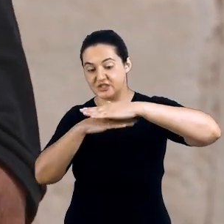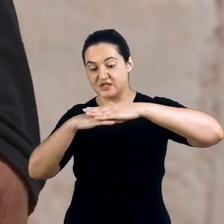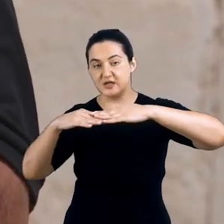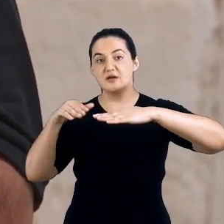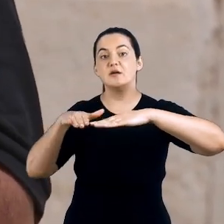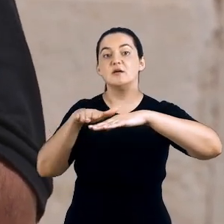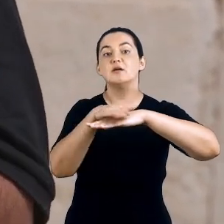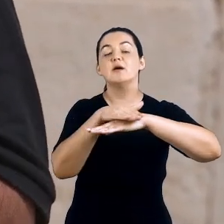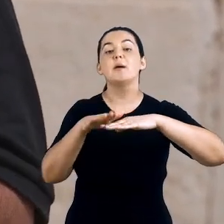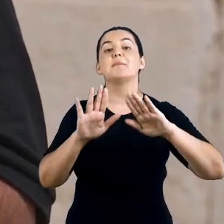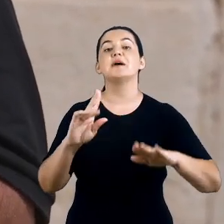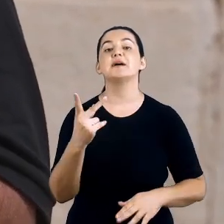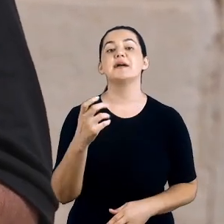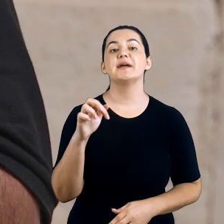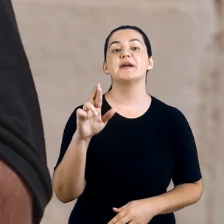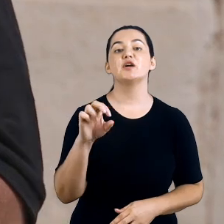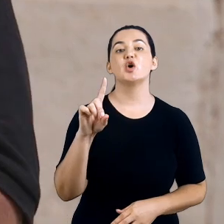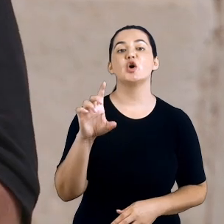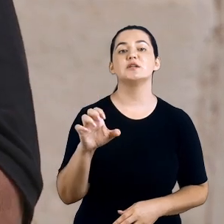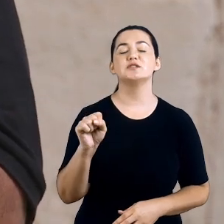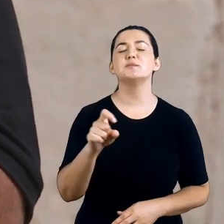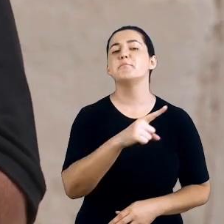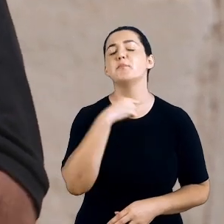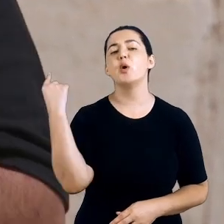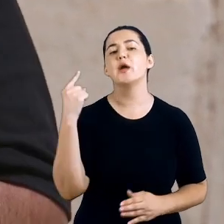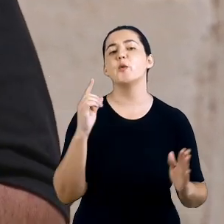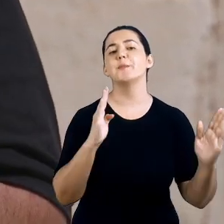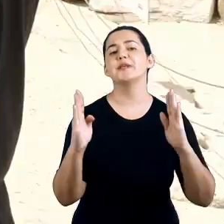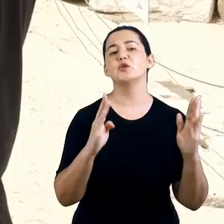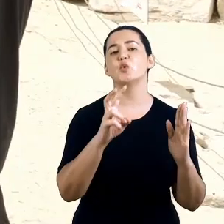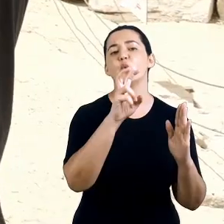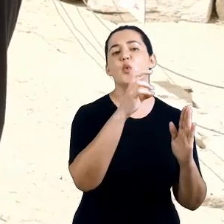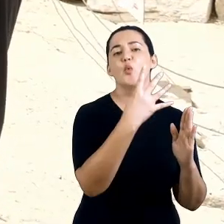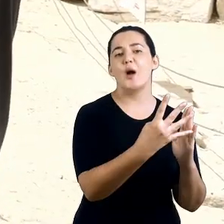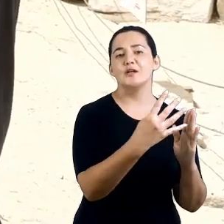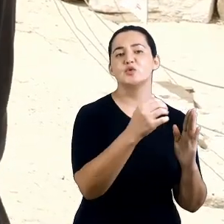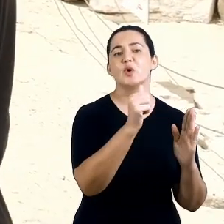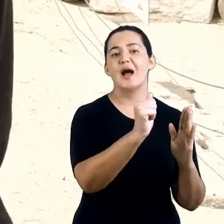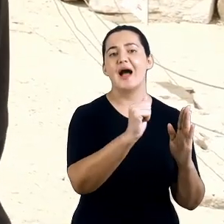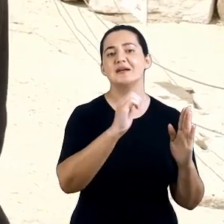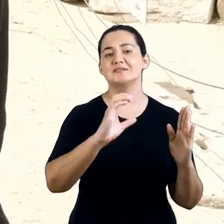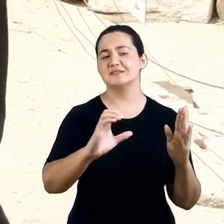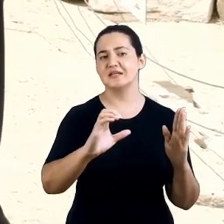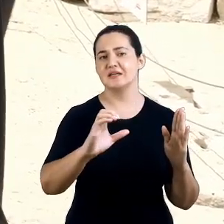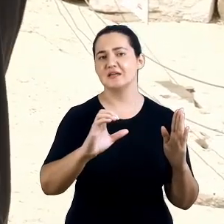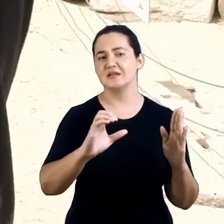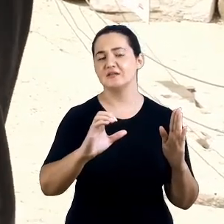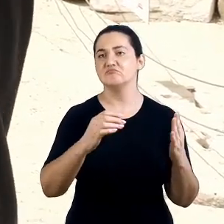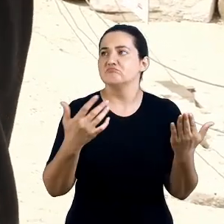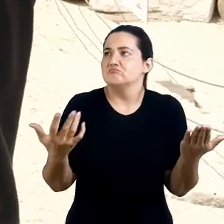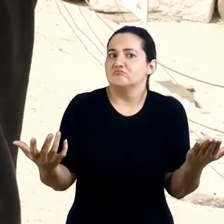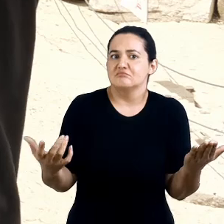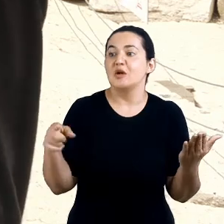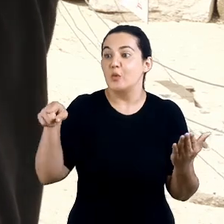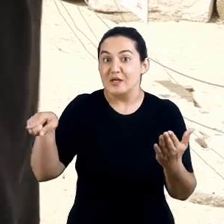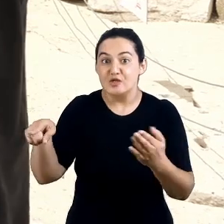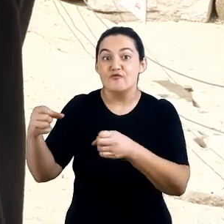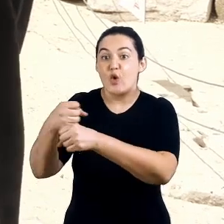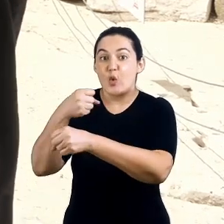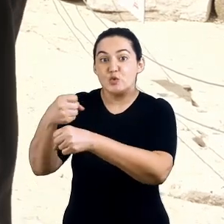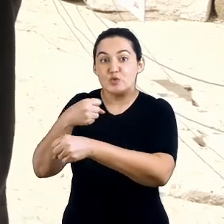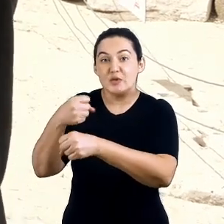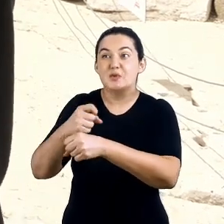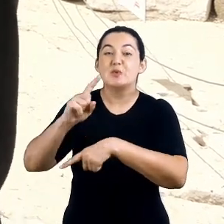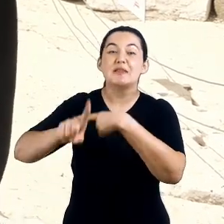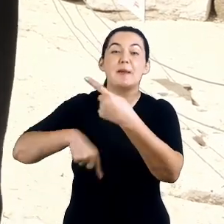um pouco. O rei Herodes morreu em 4 a.C., não em 2080. Portanto, isto foi